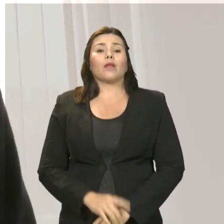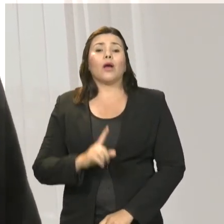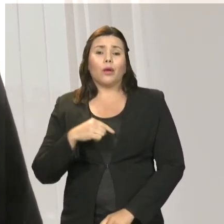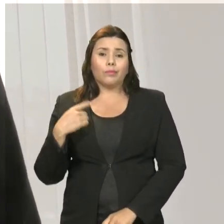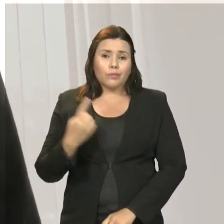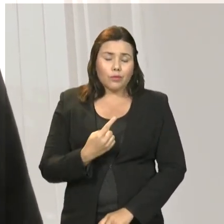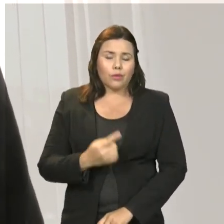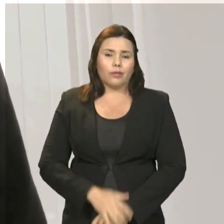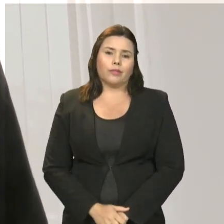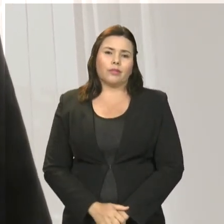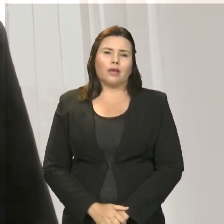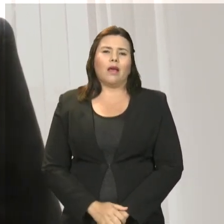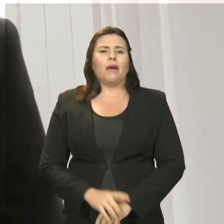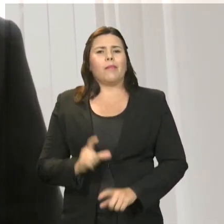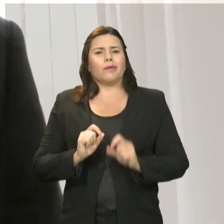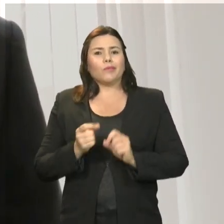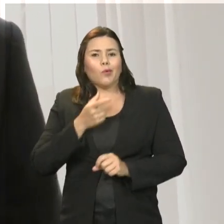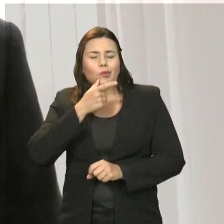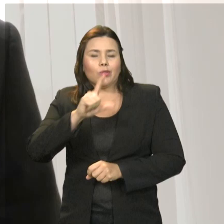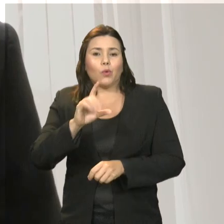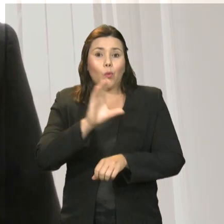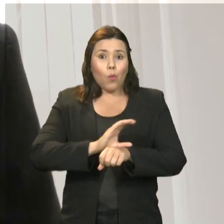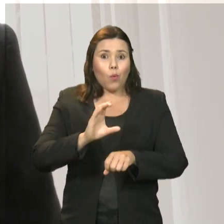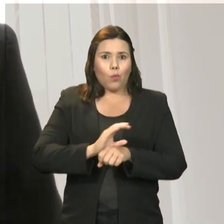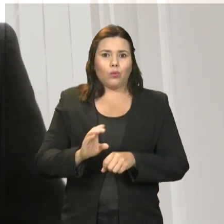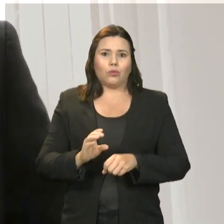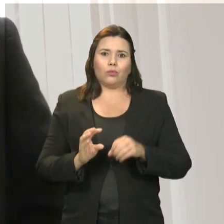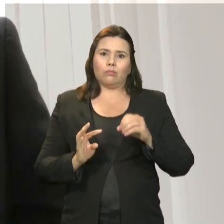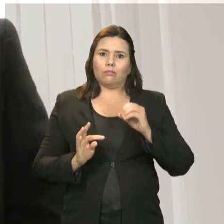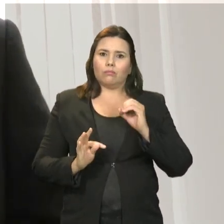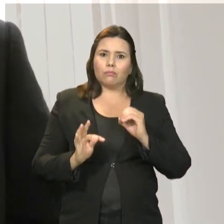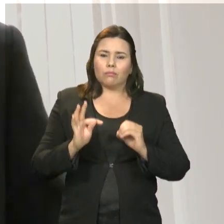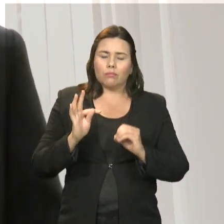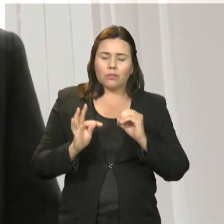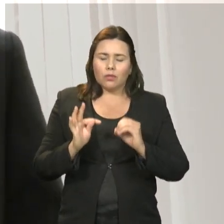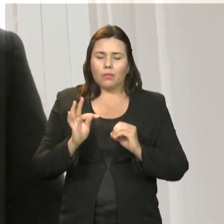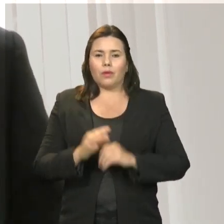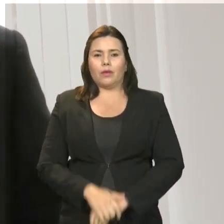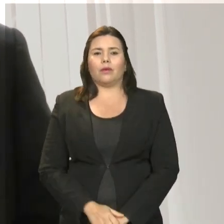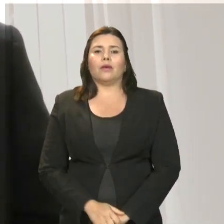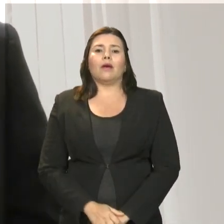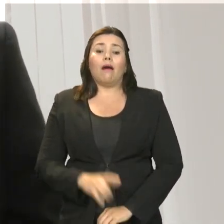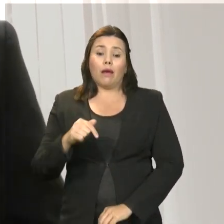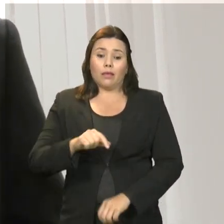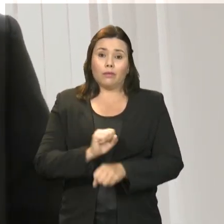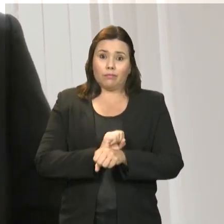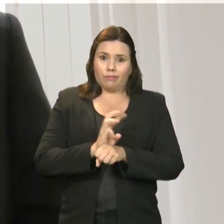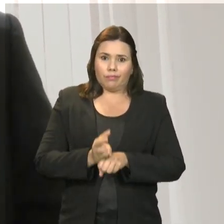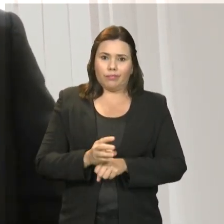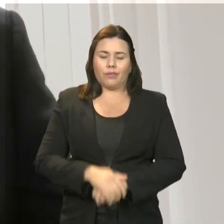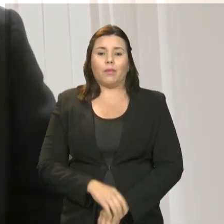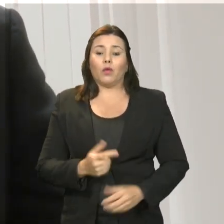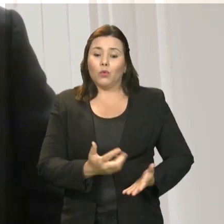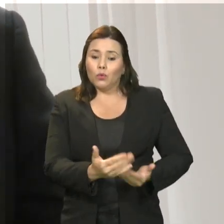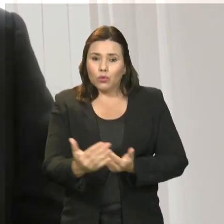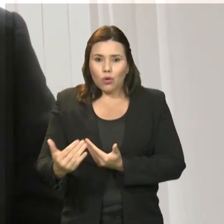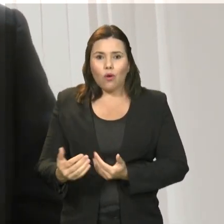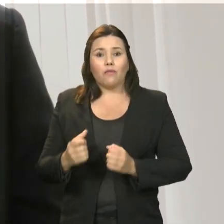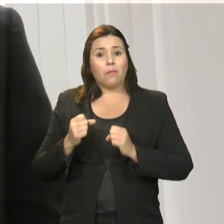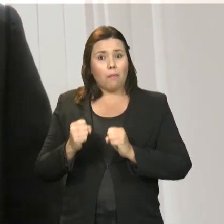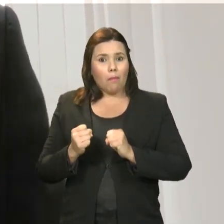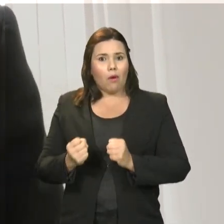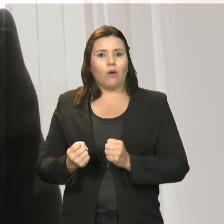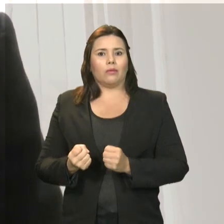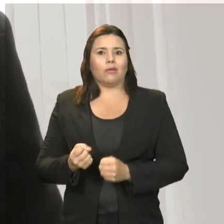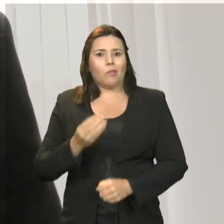oferecer na Universidade Estadual do Maranhão oportunidades para que os nossos jovens, né, as nossas pessoas possam acessar a